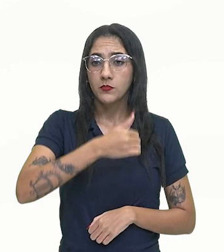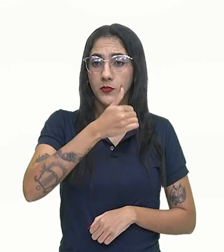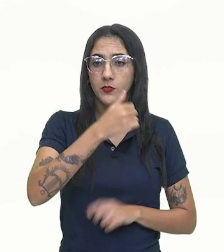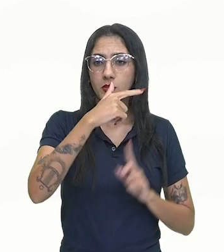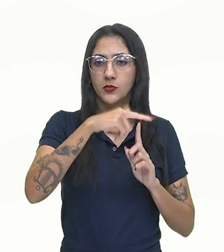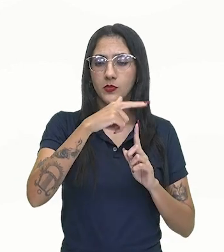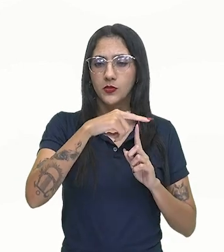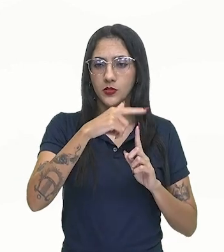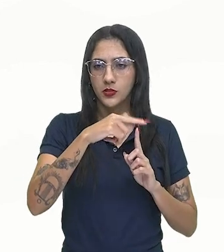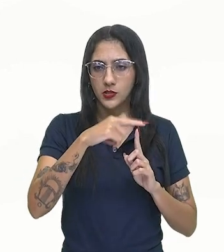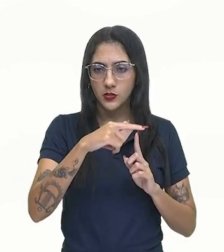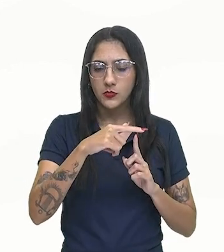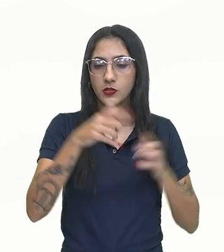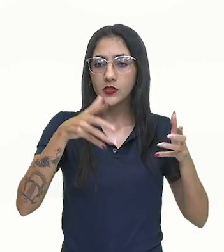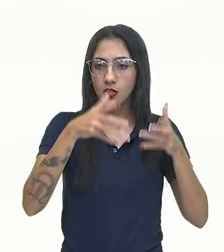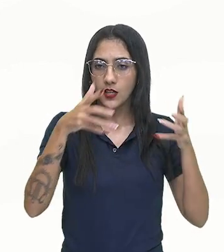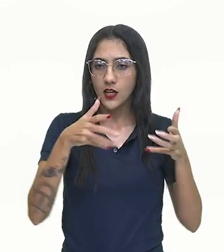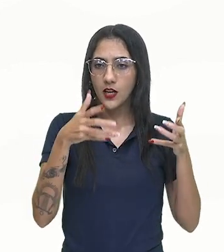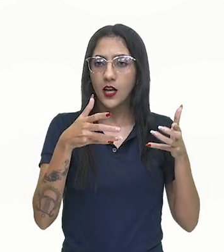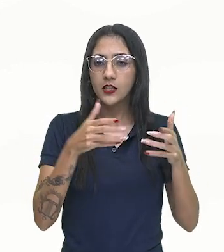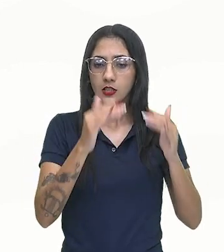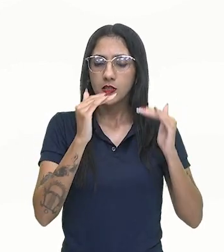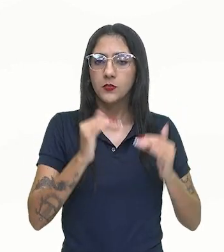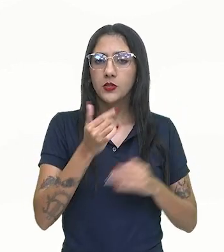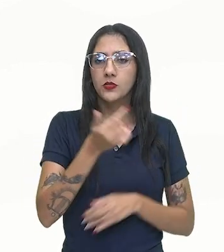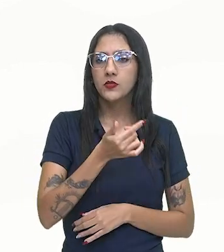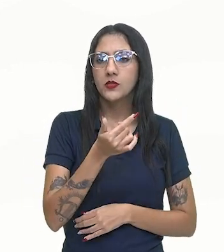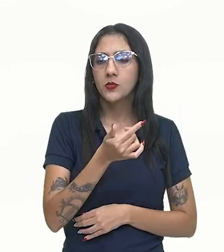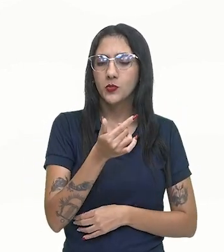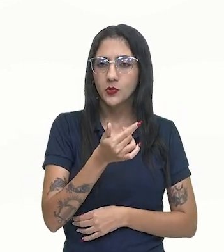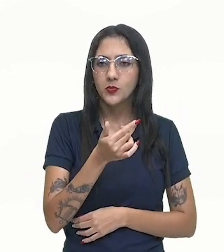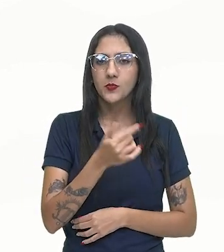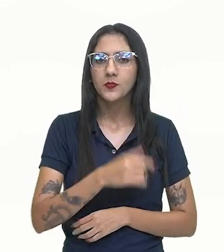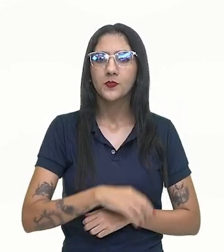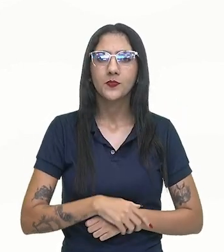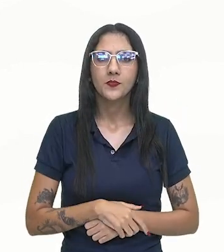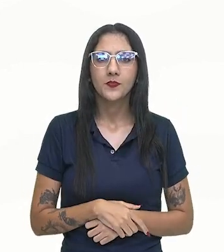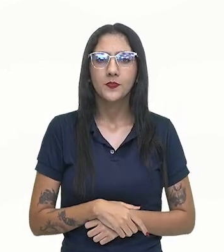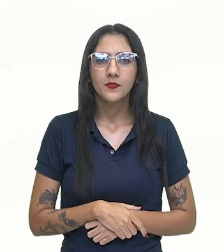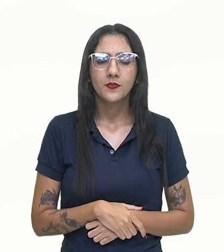e salada cozida, como ponto inicial, né?